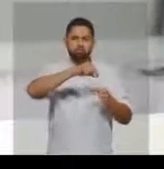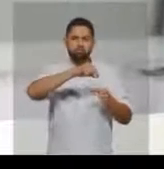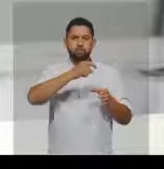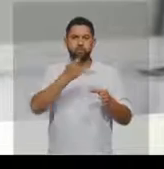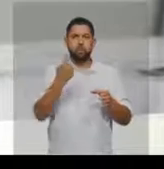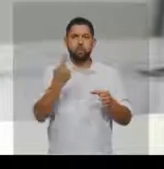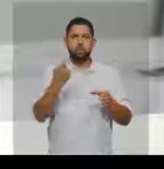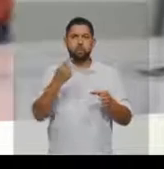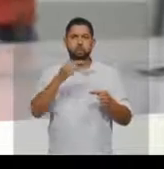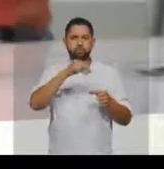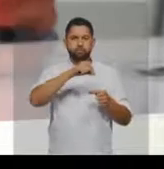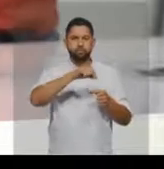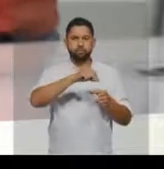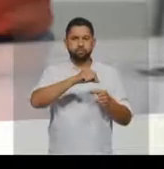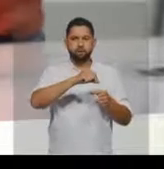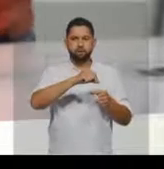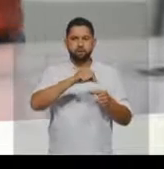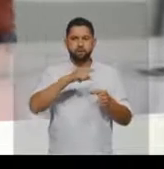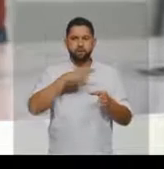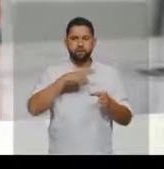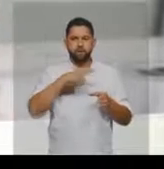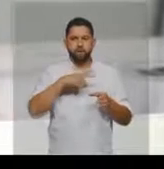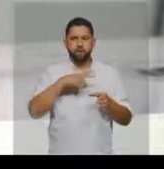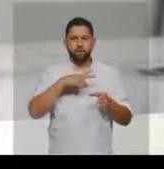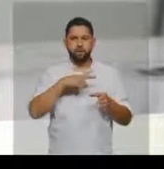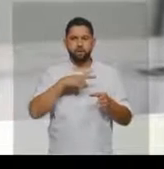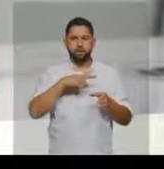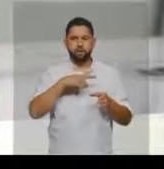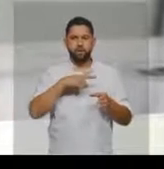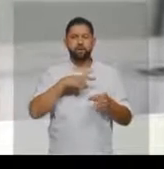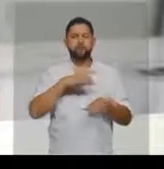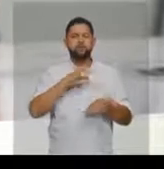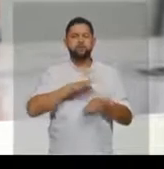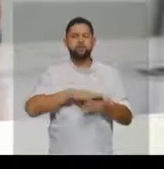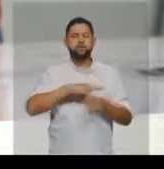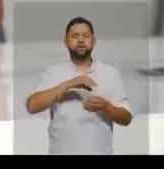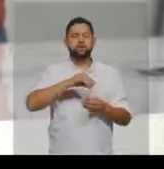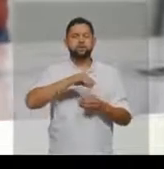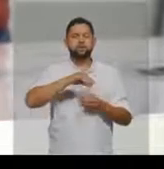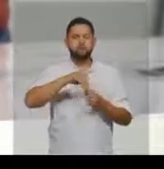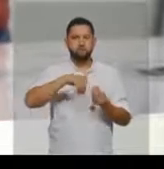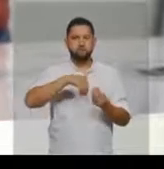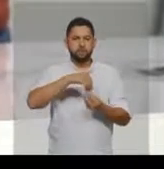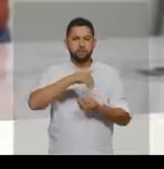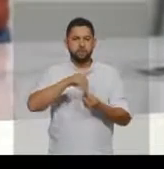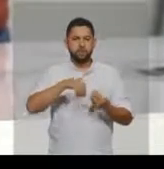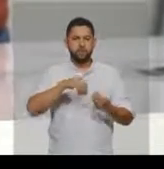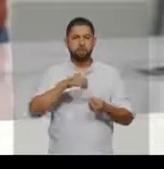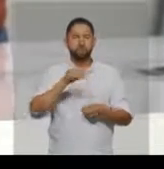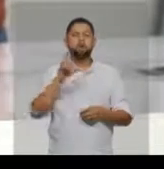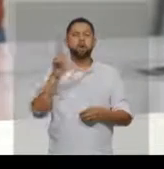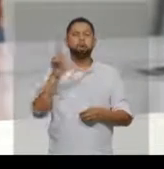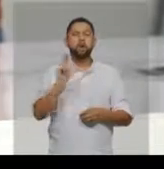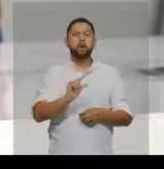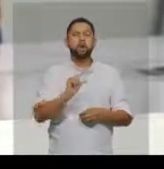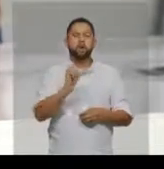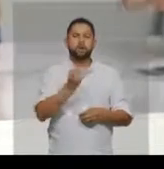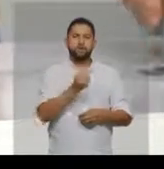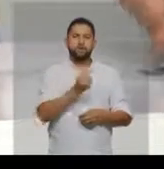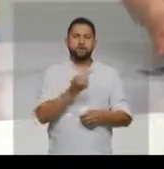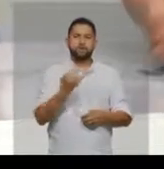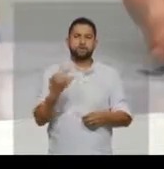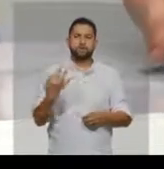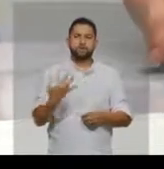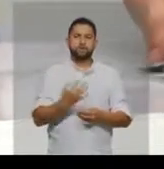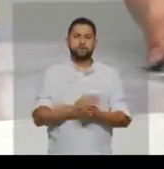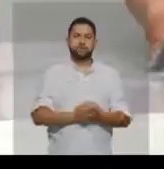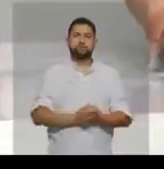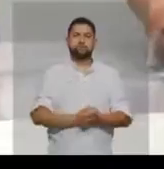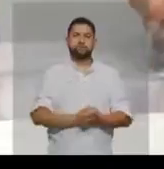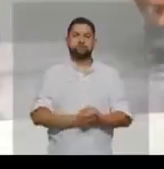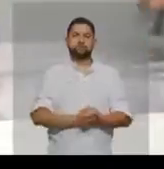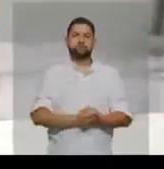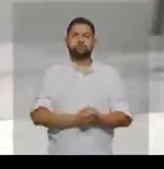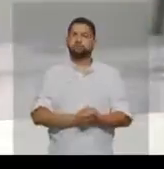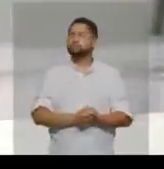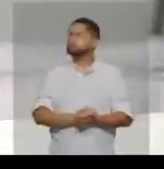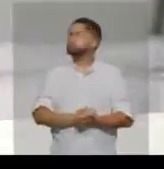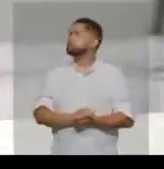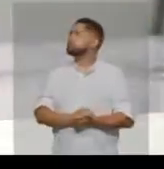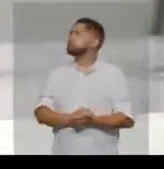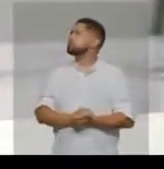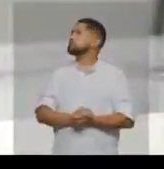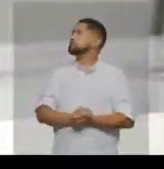garantir que ele vai ficar mais, com menor concentração, certo?